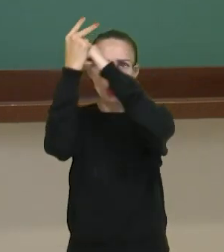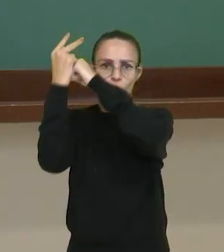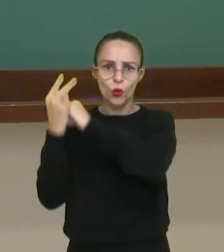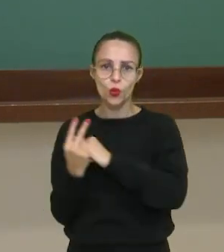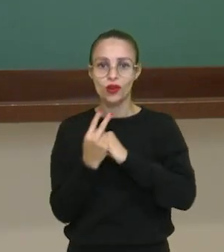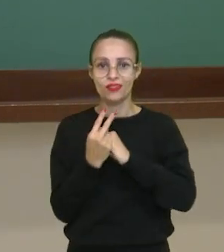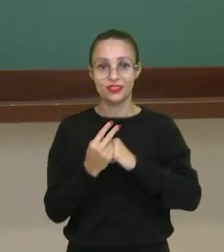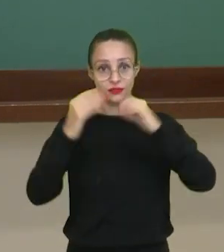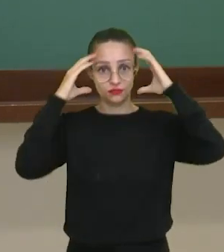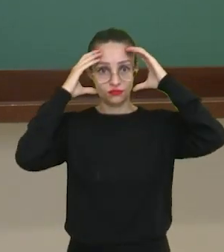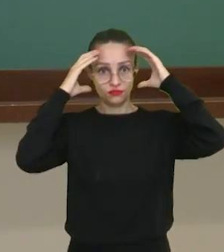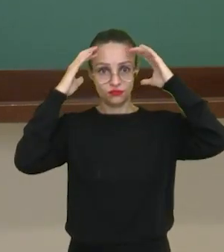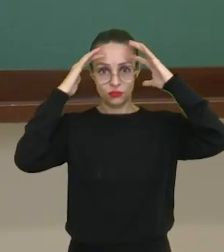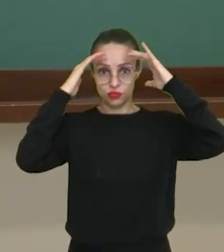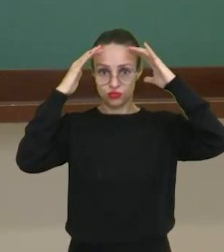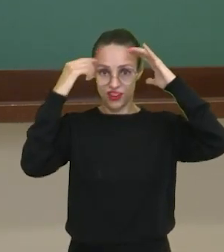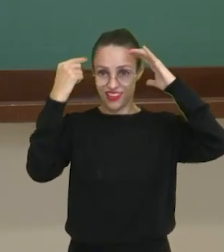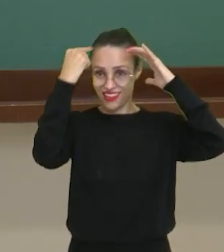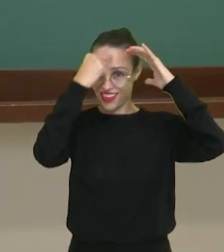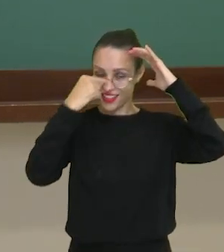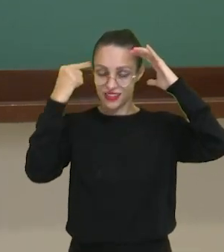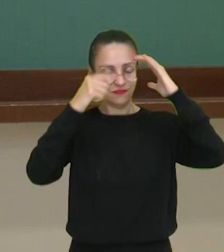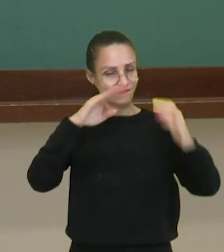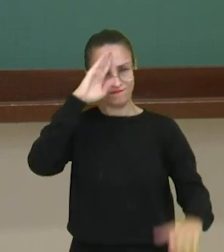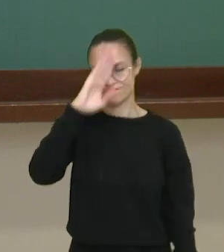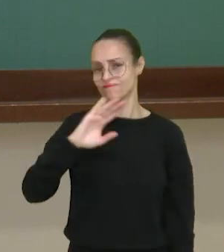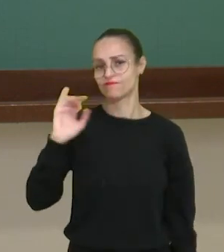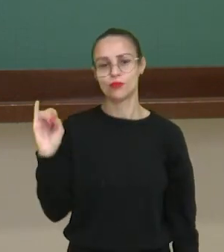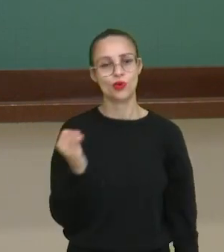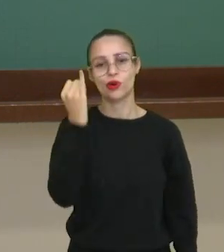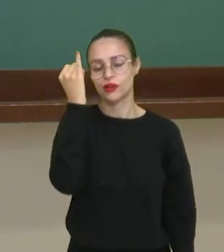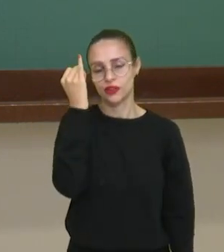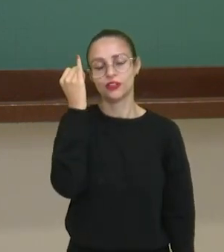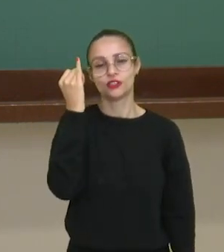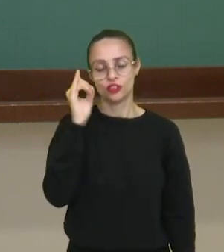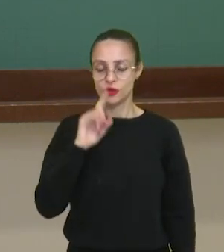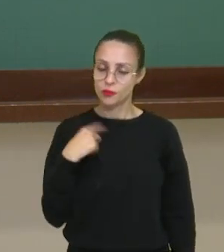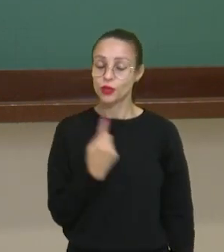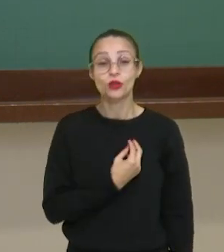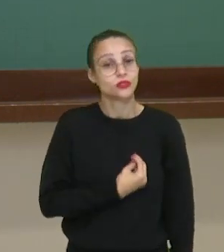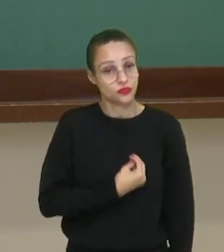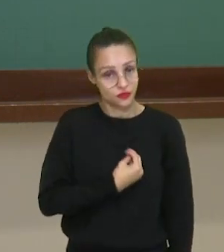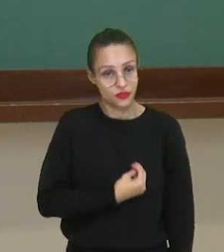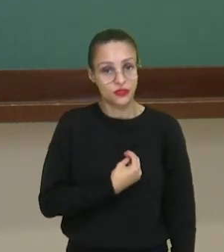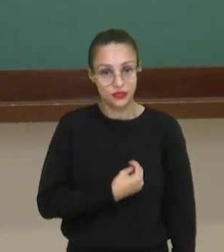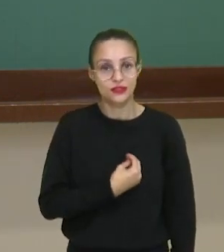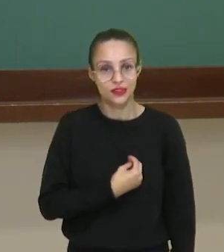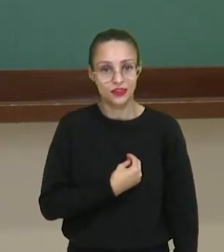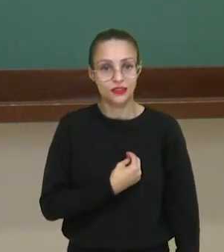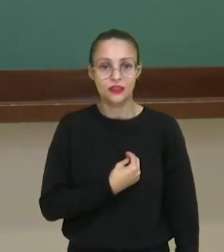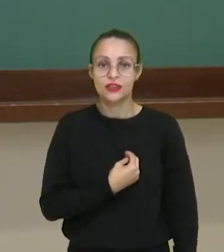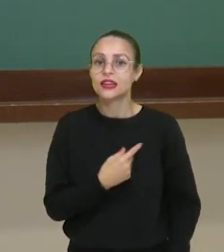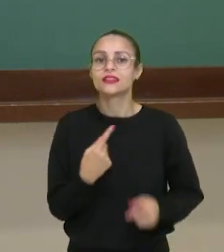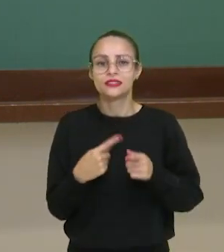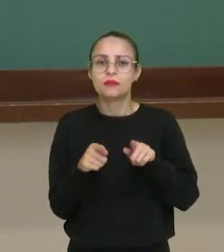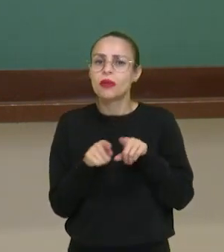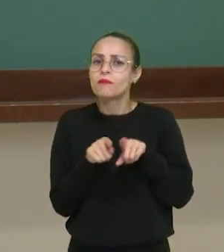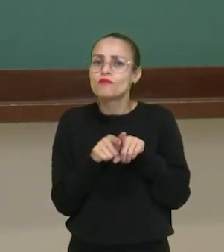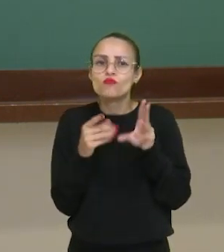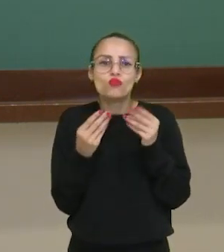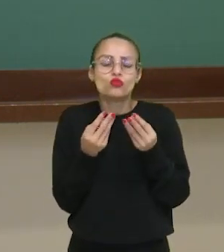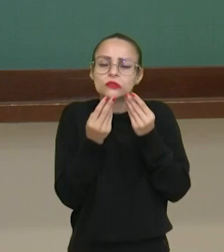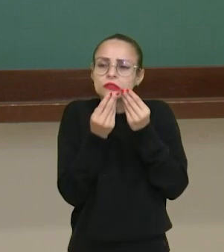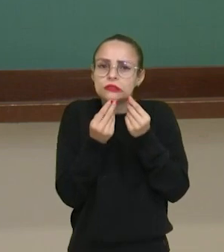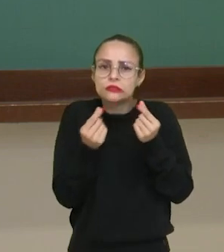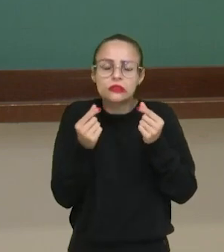suas estruturas são fundamentais, são essenciais para a nossa vida. E eles são muito sensíveis.